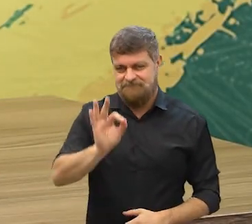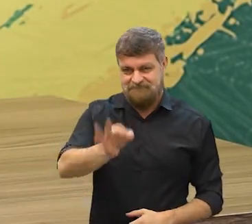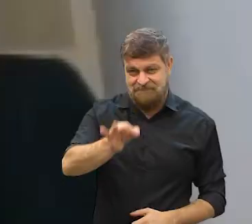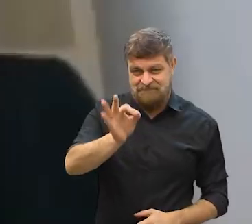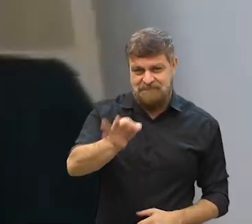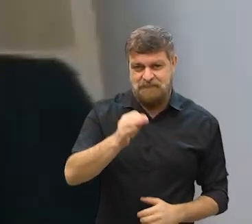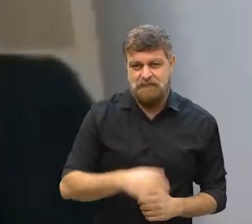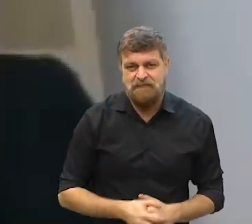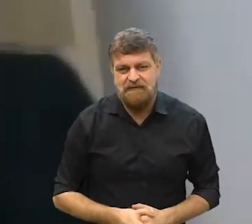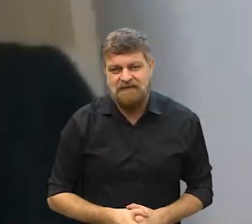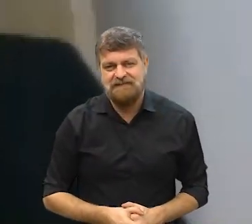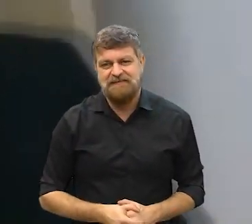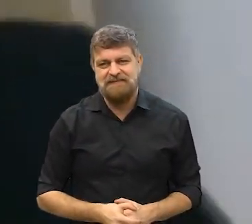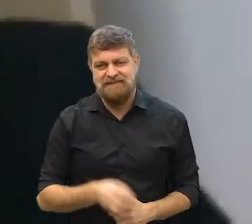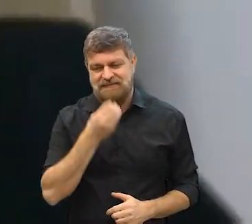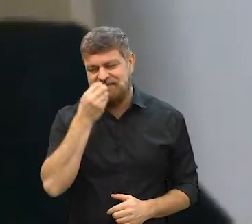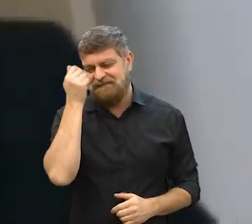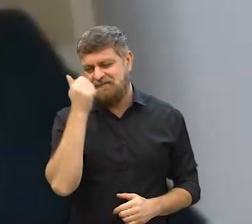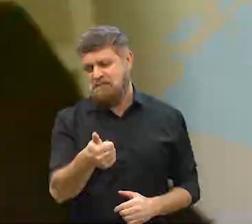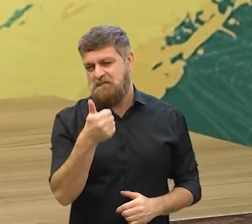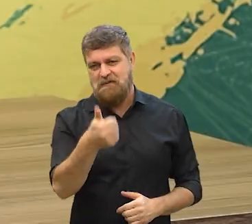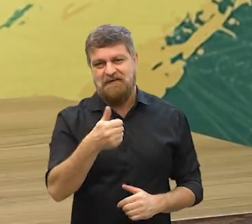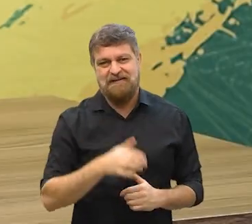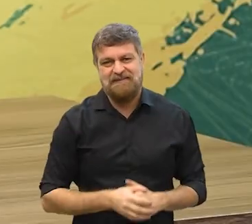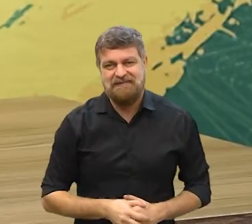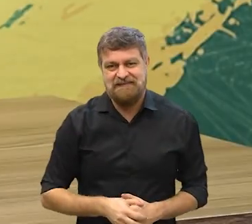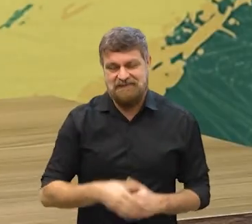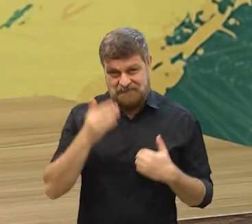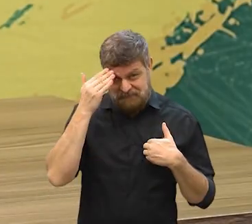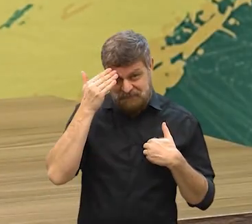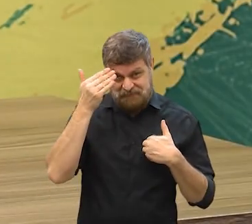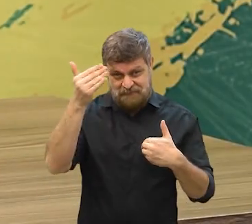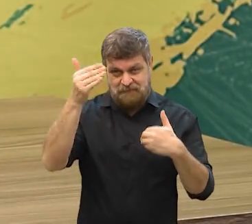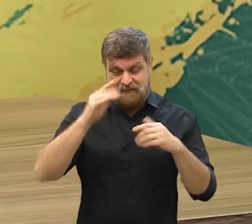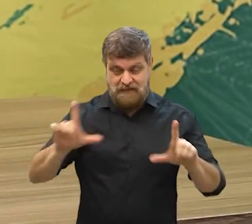Minha experiência é boa. É isso aí. Muito obrigado, então, pela